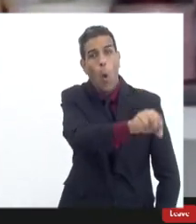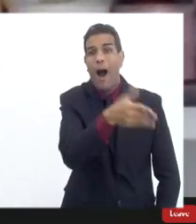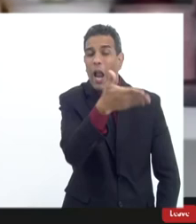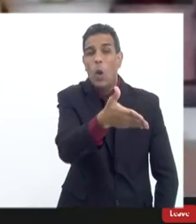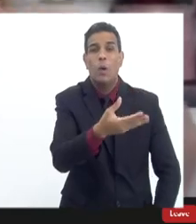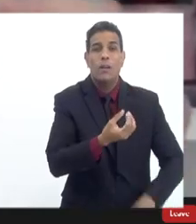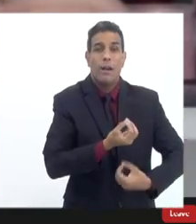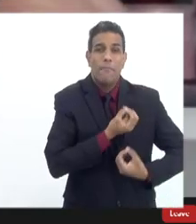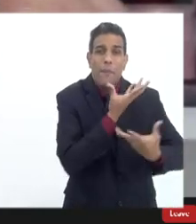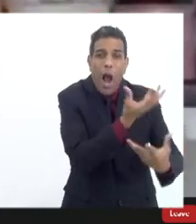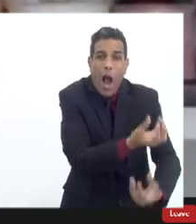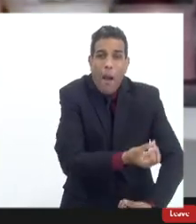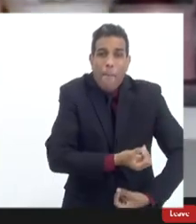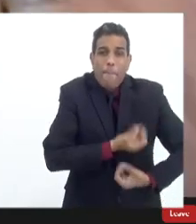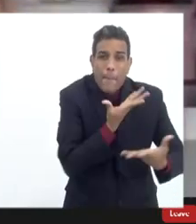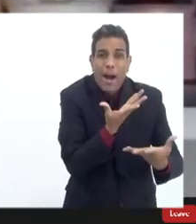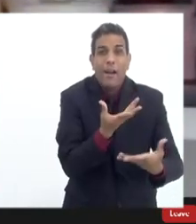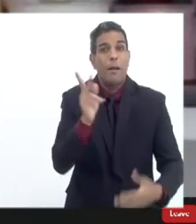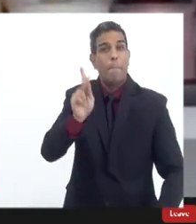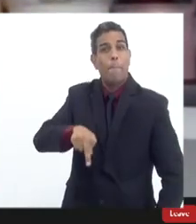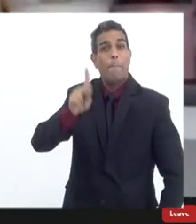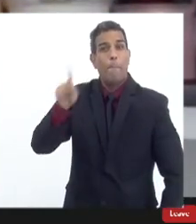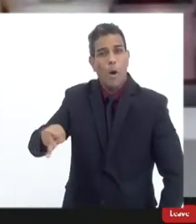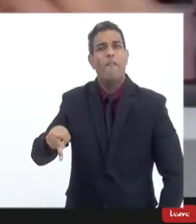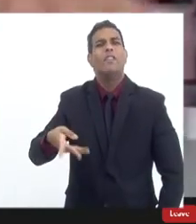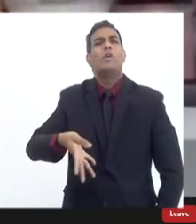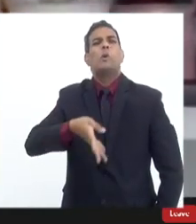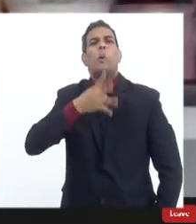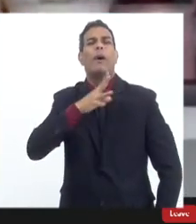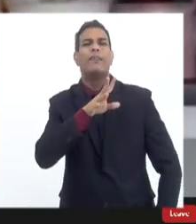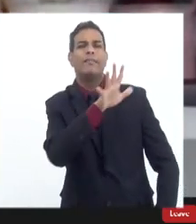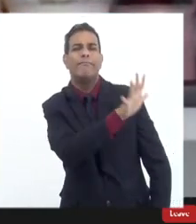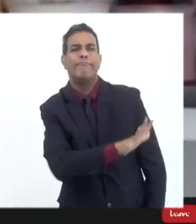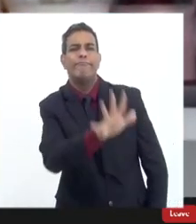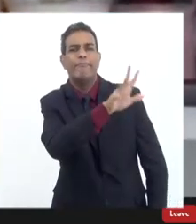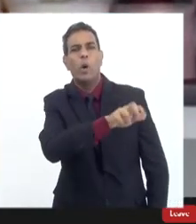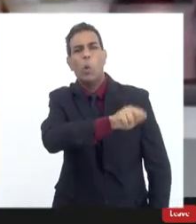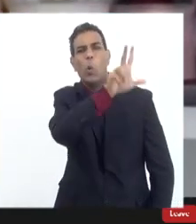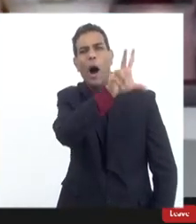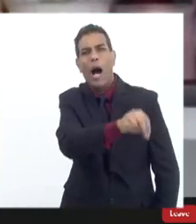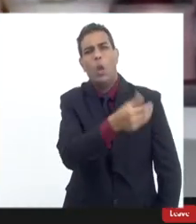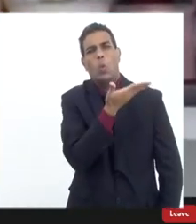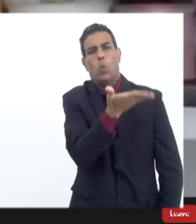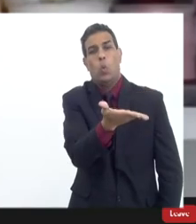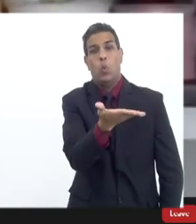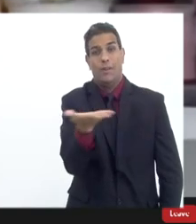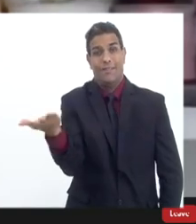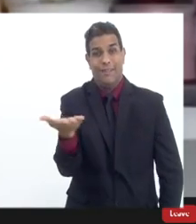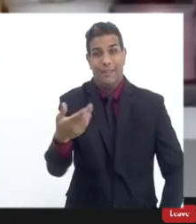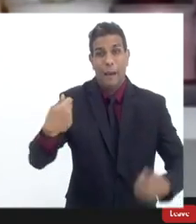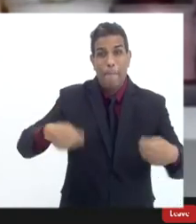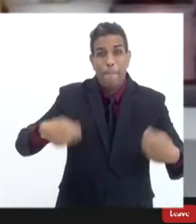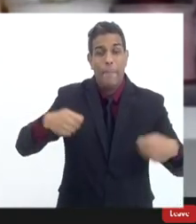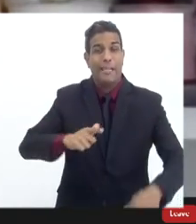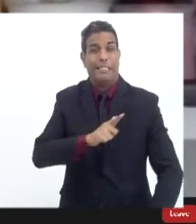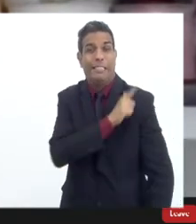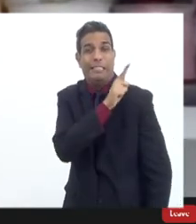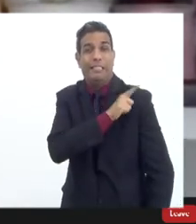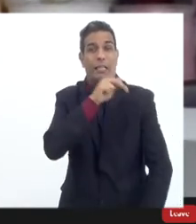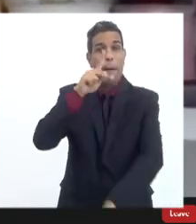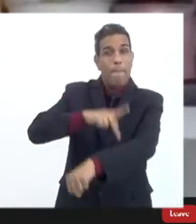a dizer, os professores têm muito a escutar dos seus estudantes e a dizer aos gestores. O pedagógico precisa